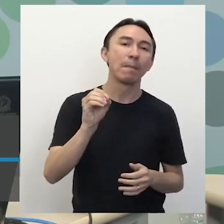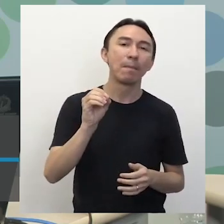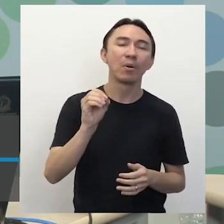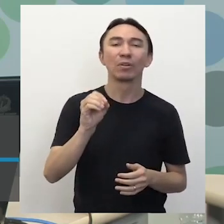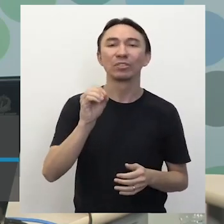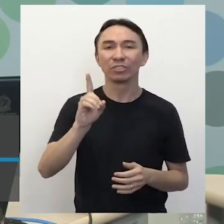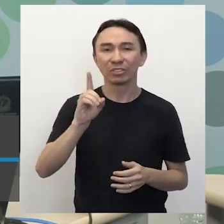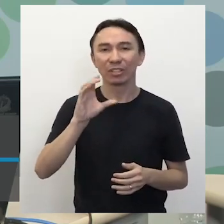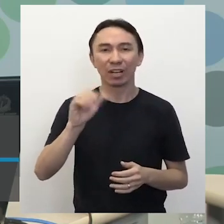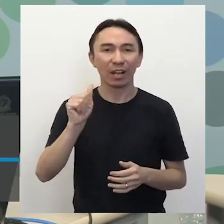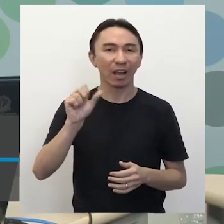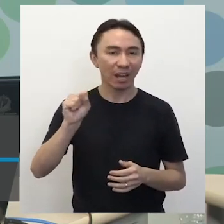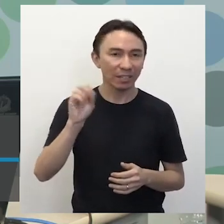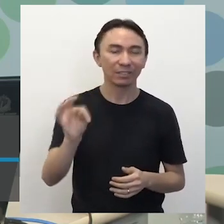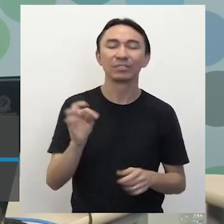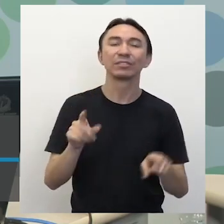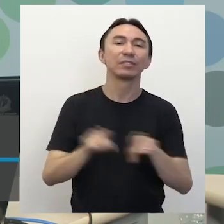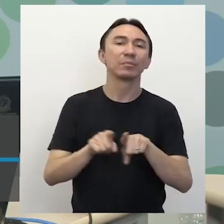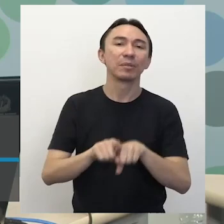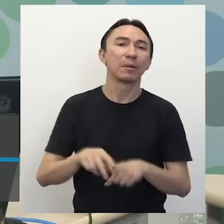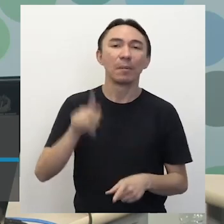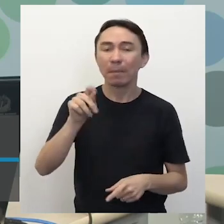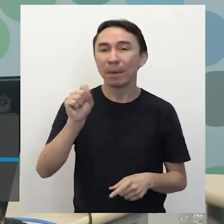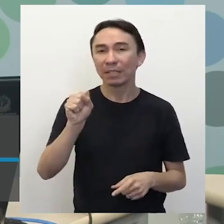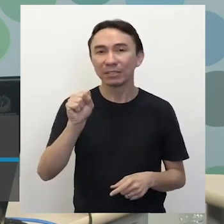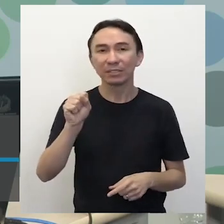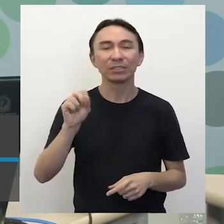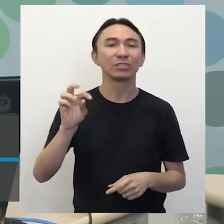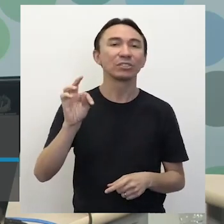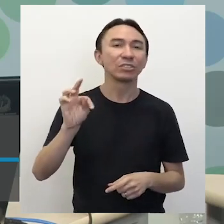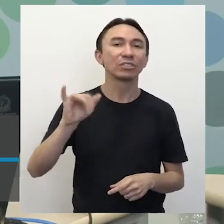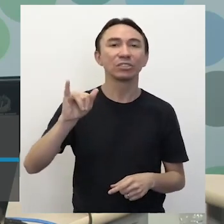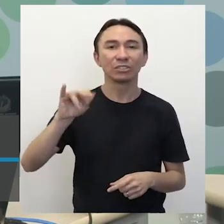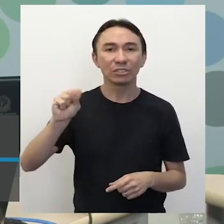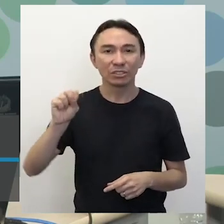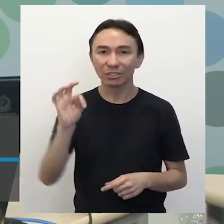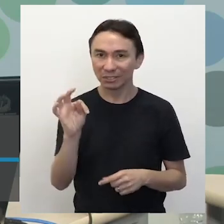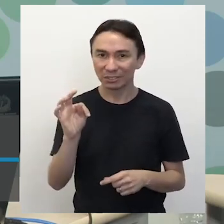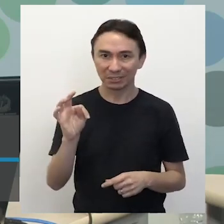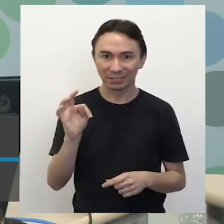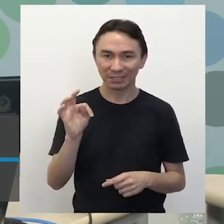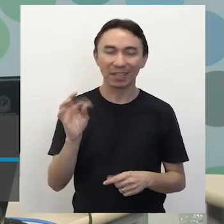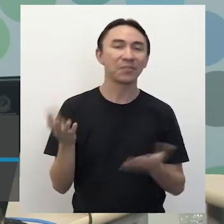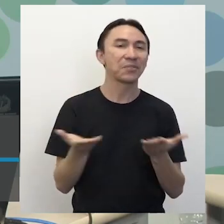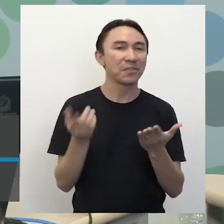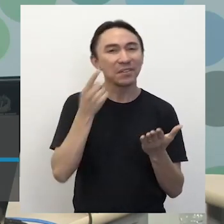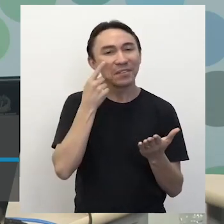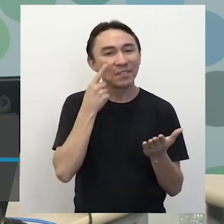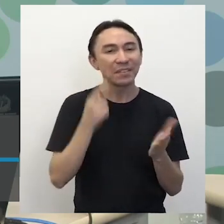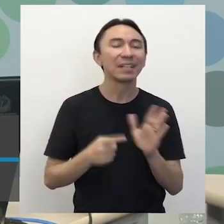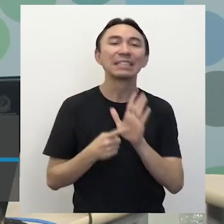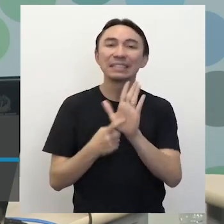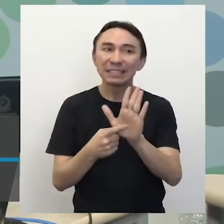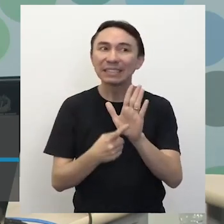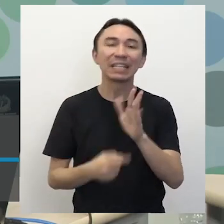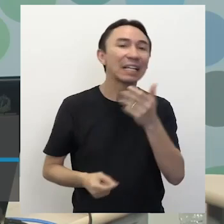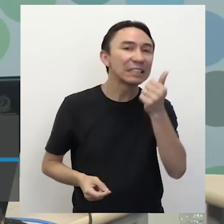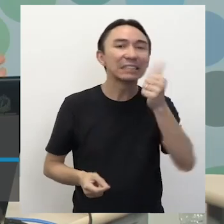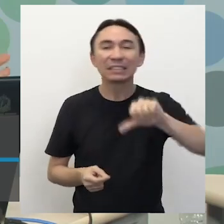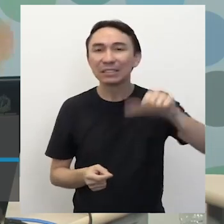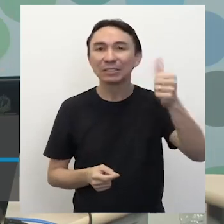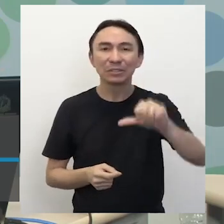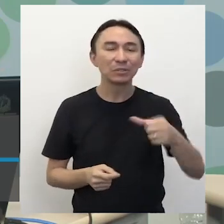viram, eu falei do pastiche, falamos também, mostrei um exemplo da paródia, e agora a gente vai trabalhar analisando